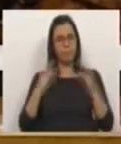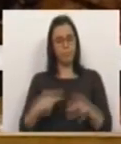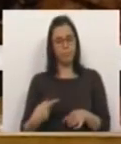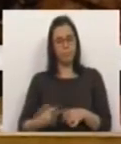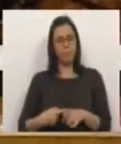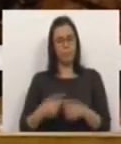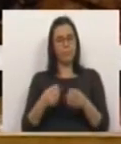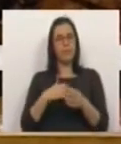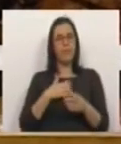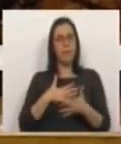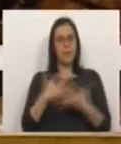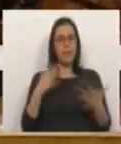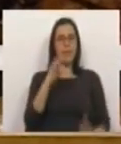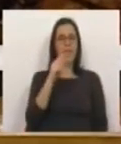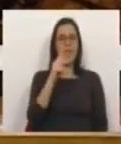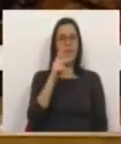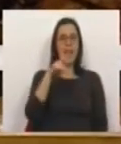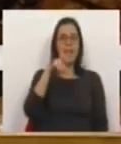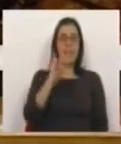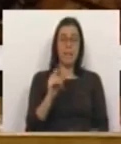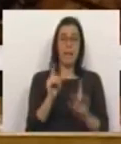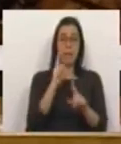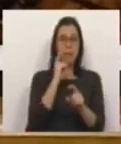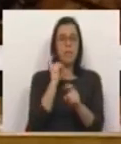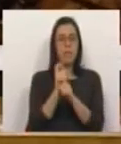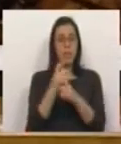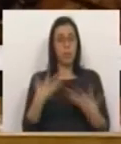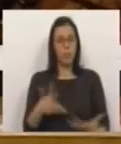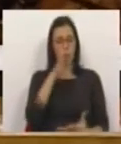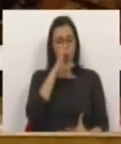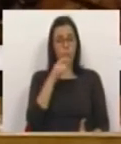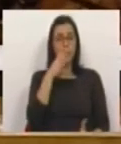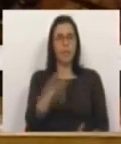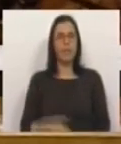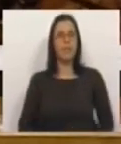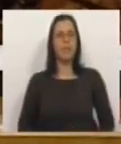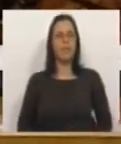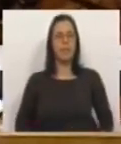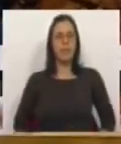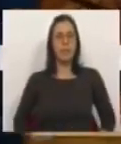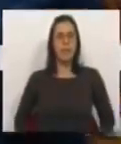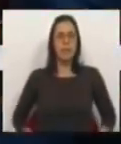os interesses da multinacional Vinci. É isso que se exige do atual governo. Disse.